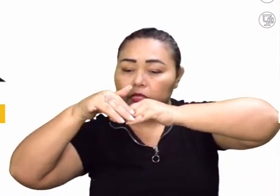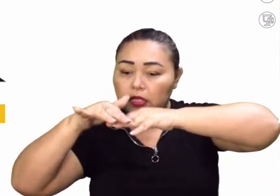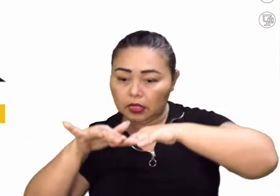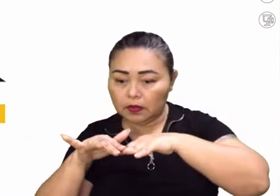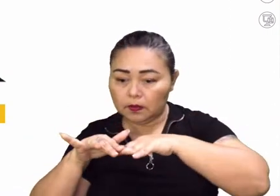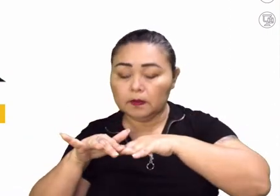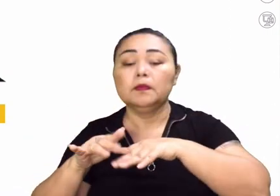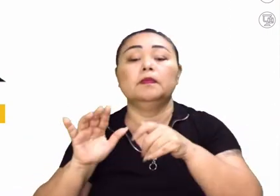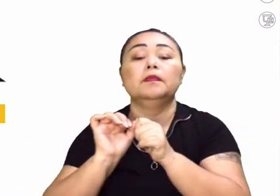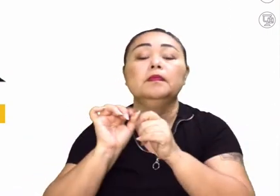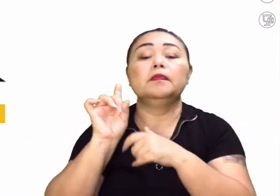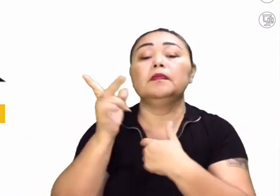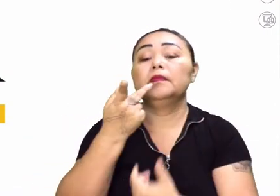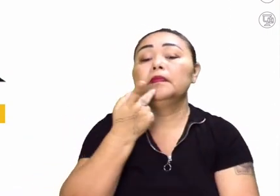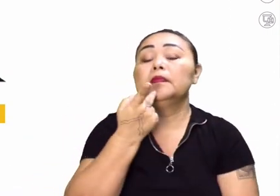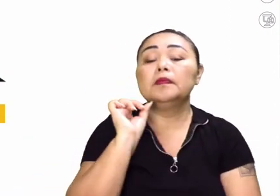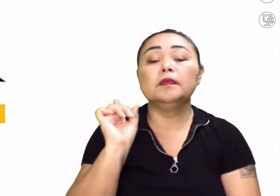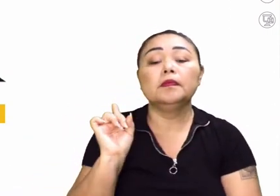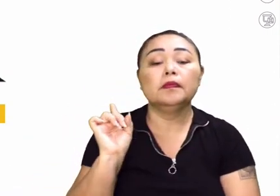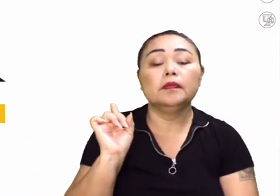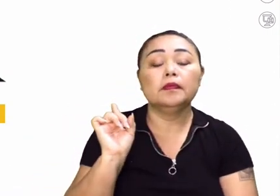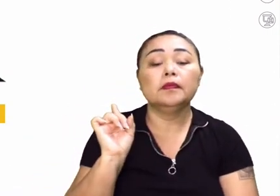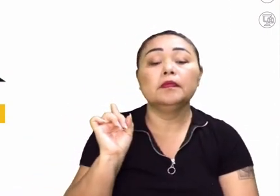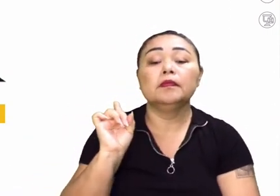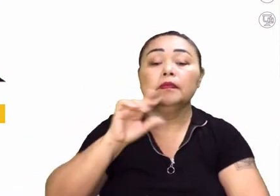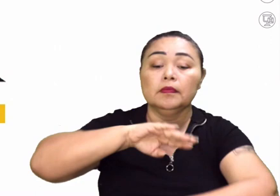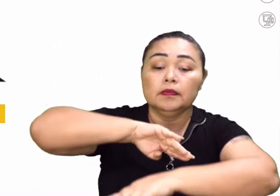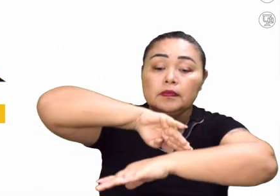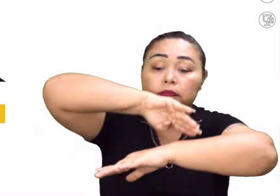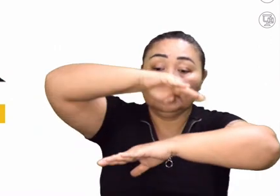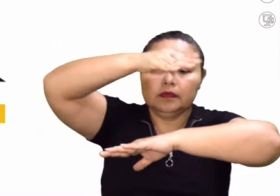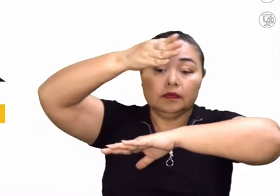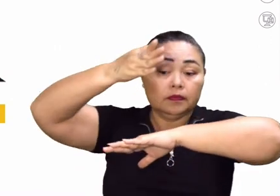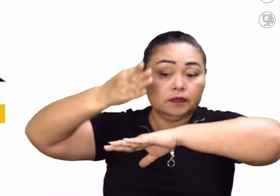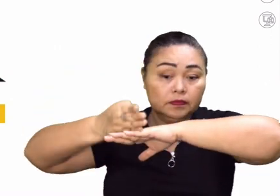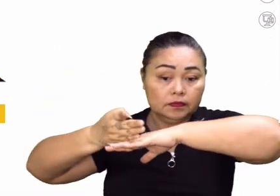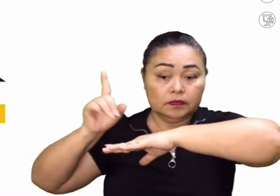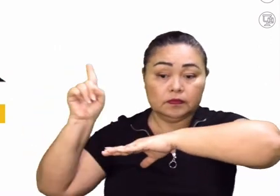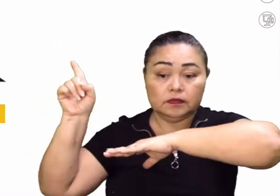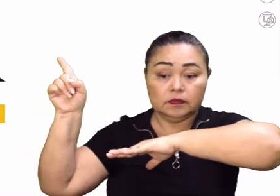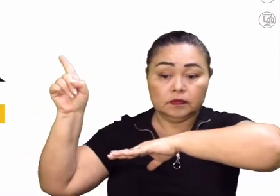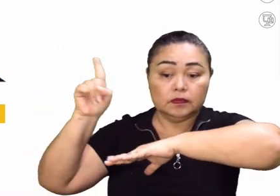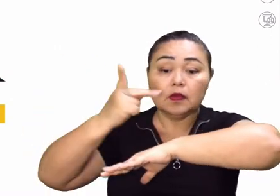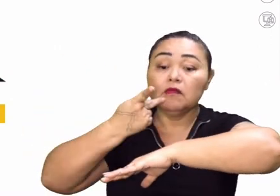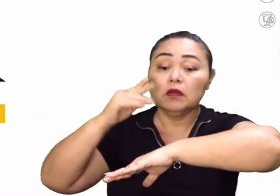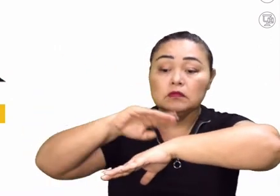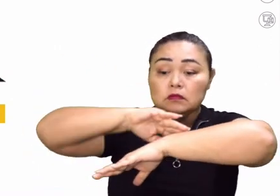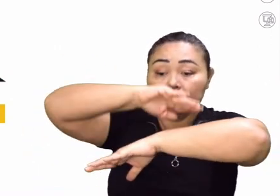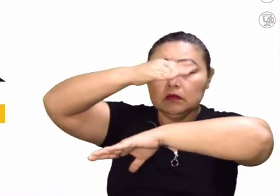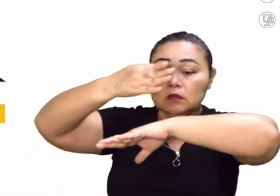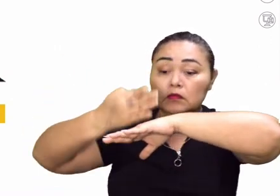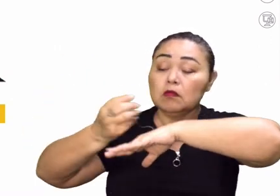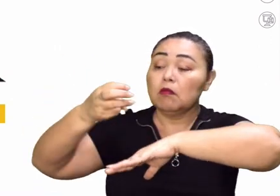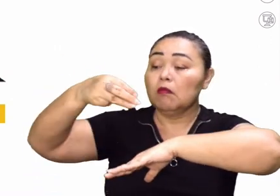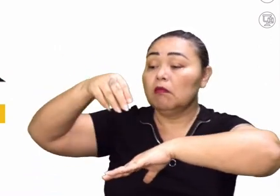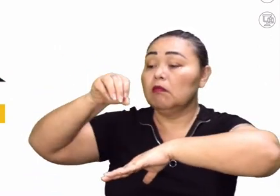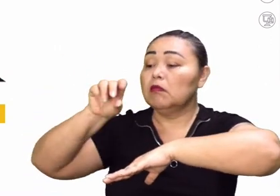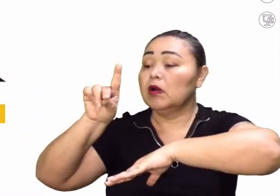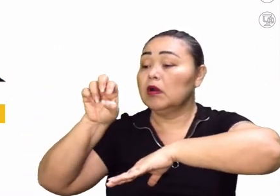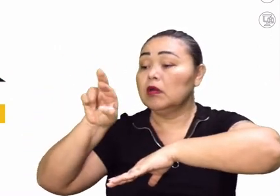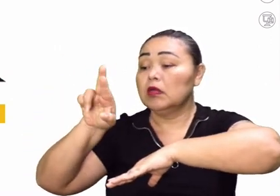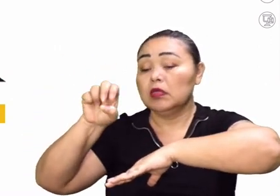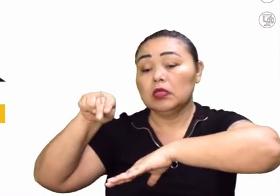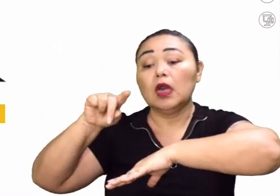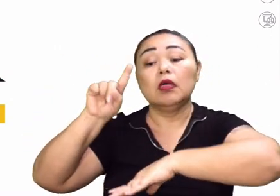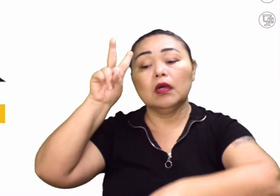e quando nós falamos de dobramentos modernos queridos alunos lembrem das